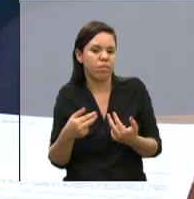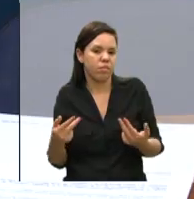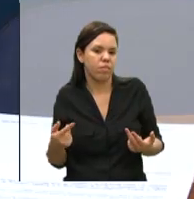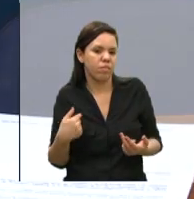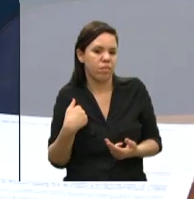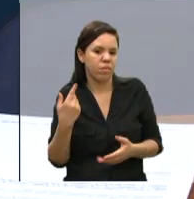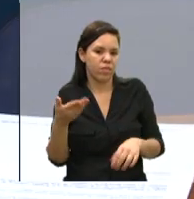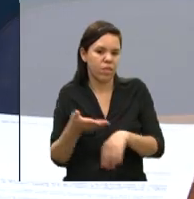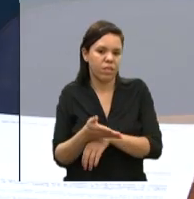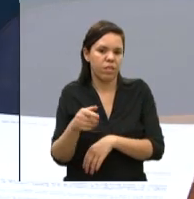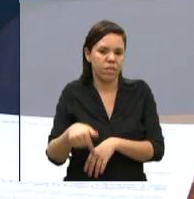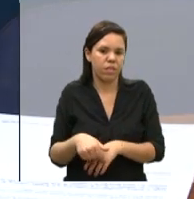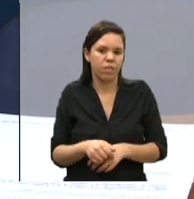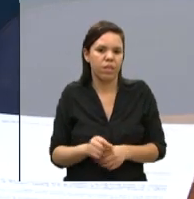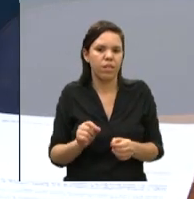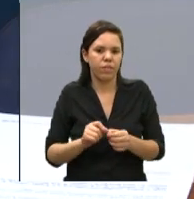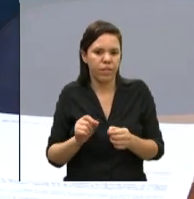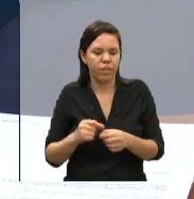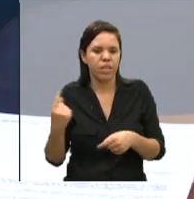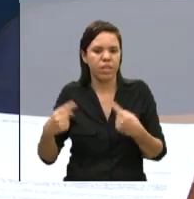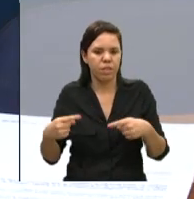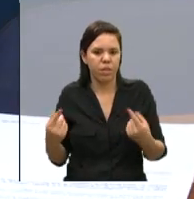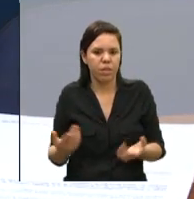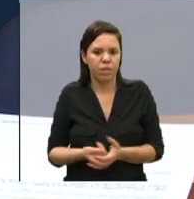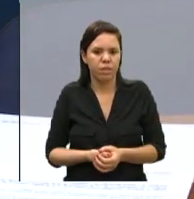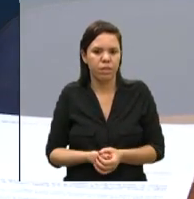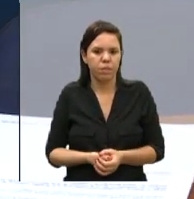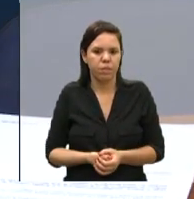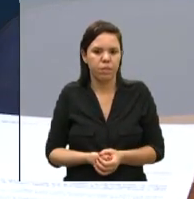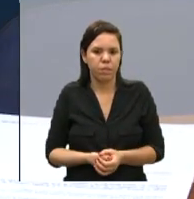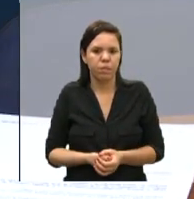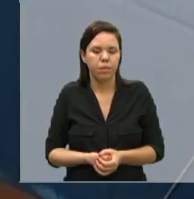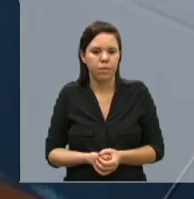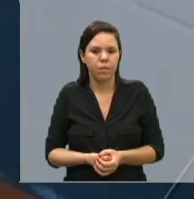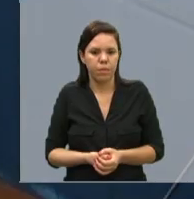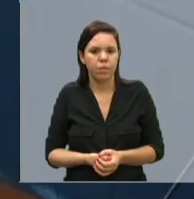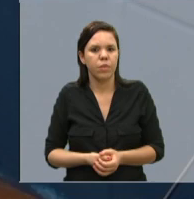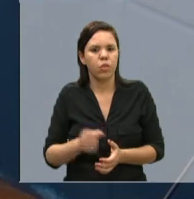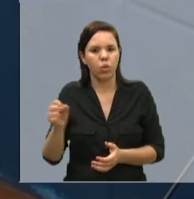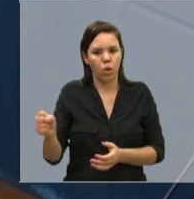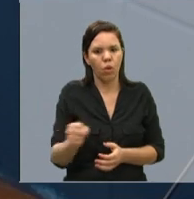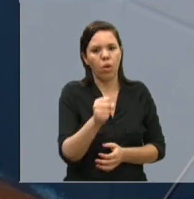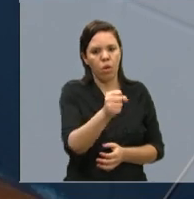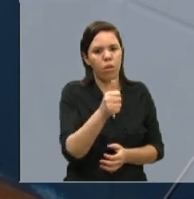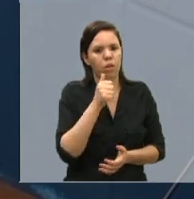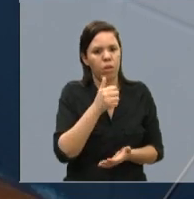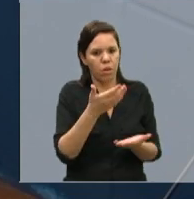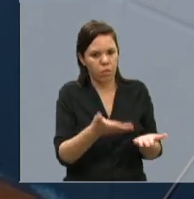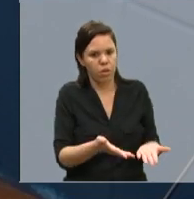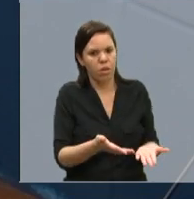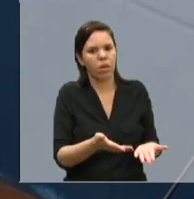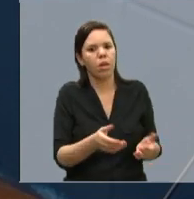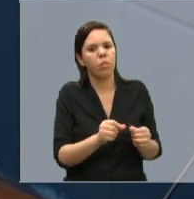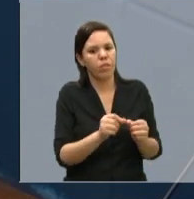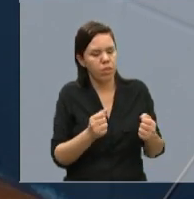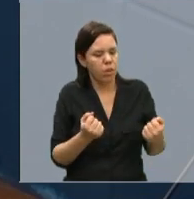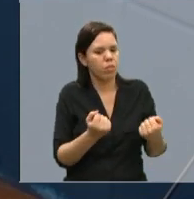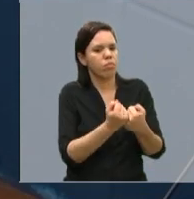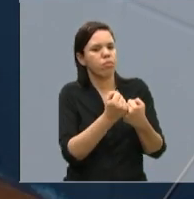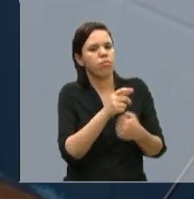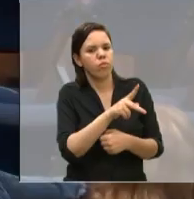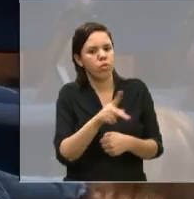inclusive logo que eu entrei aqui, a gente fez esse debate. Falei, não, né? Colocar uma mulher. Tem que colocar uma mulher para presidir a Comissão da